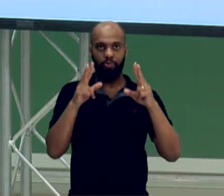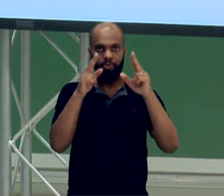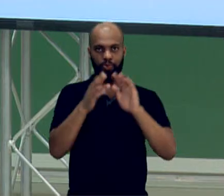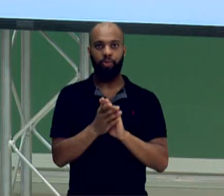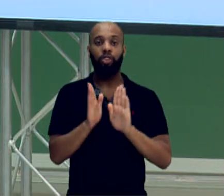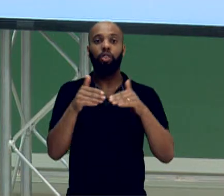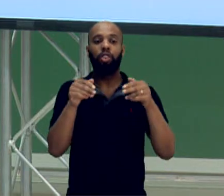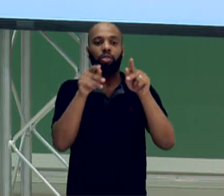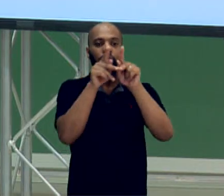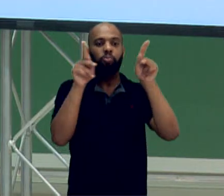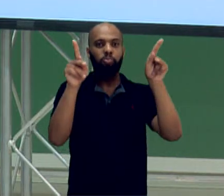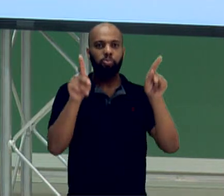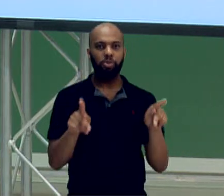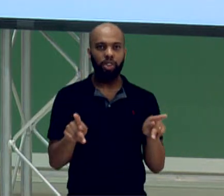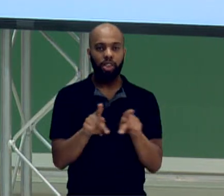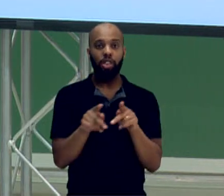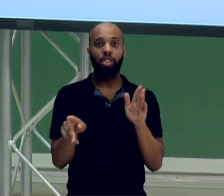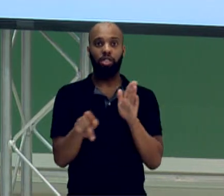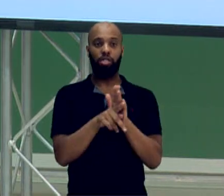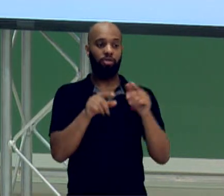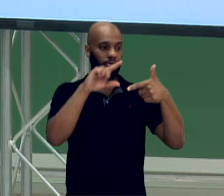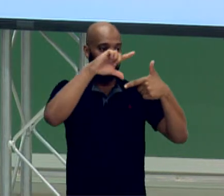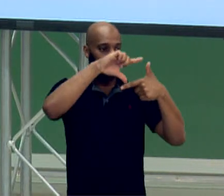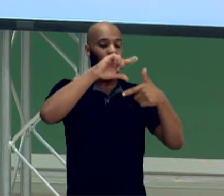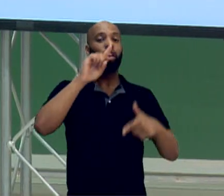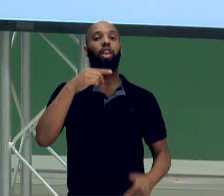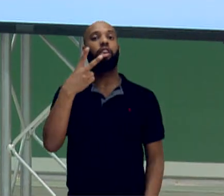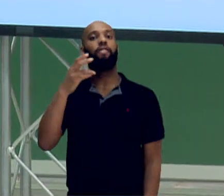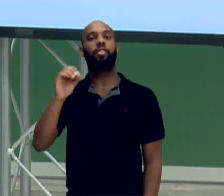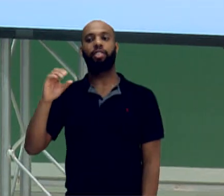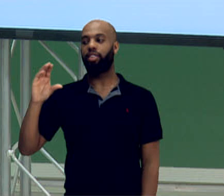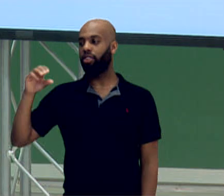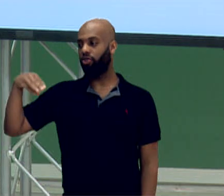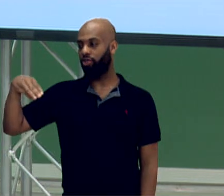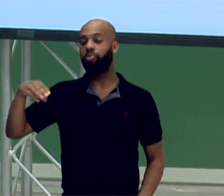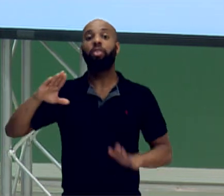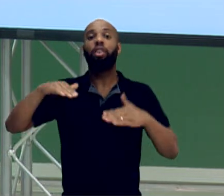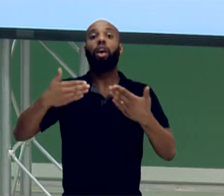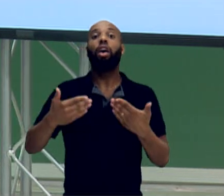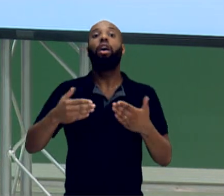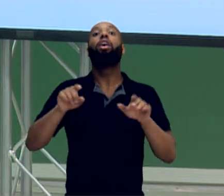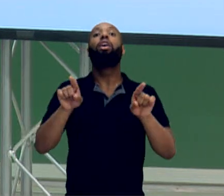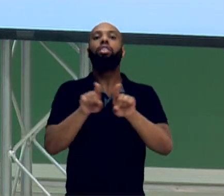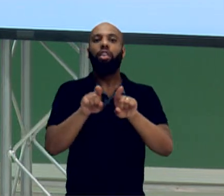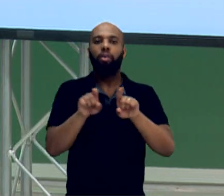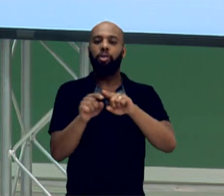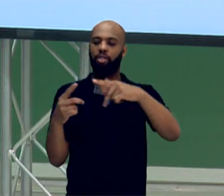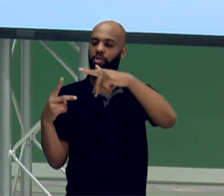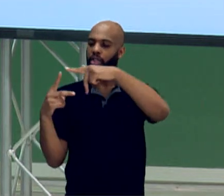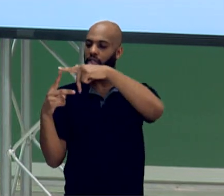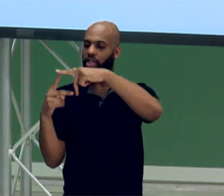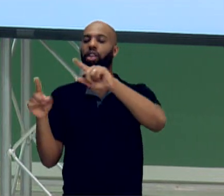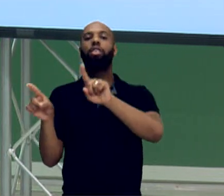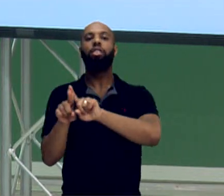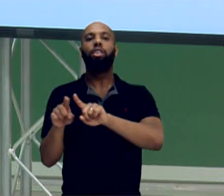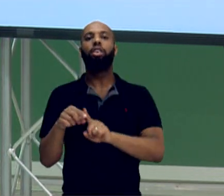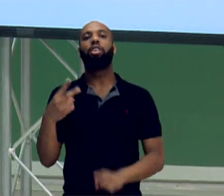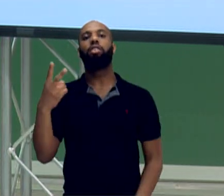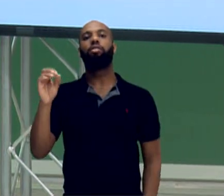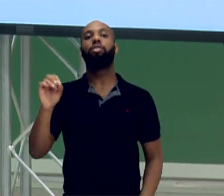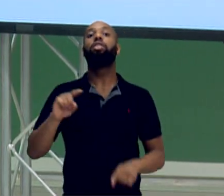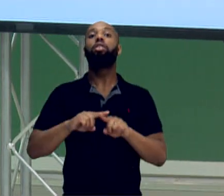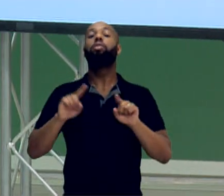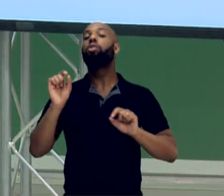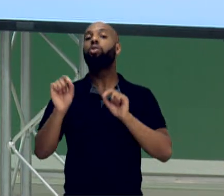retângulo é 20 centímetros. Professor, então o quadrado também vai ser 20. Mas